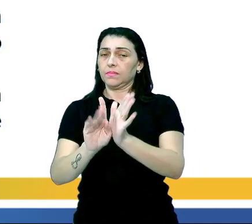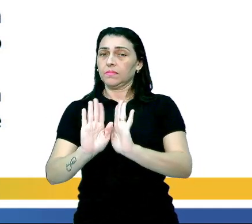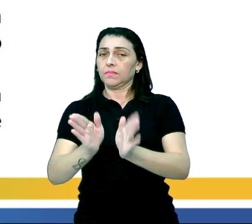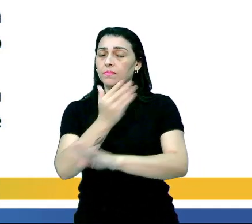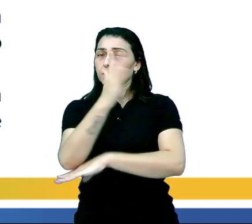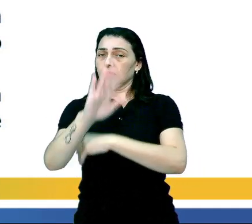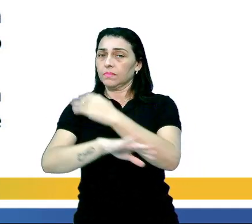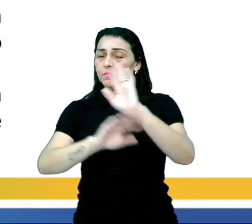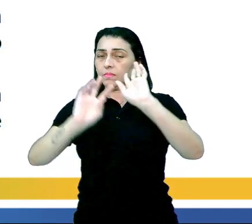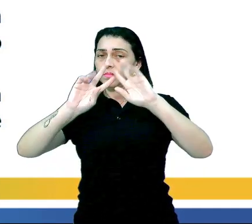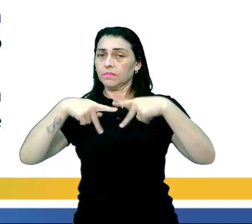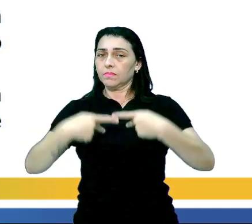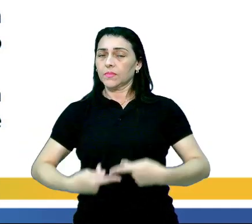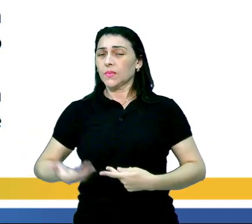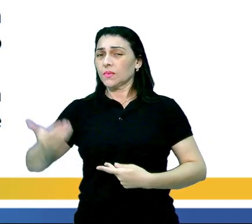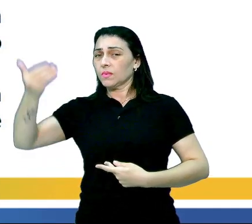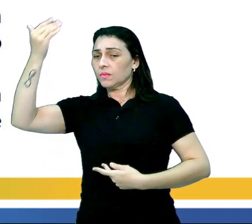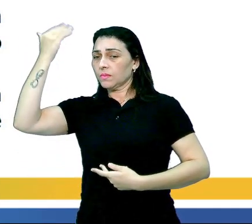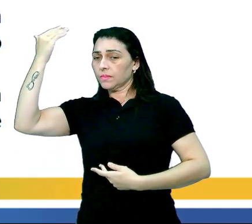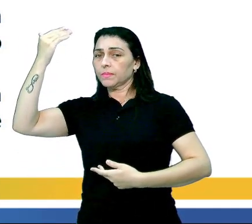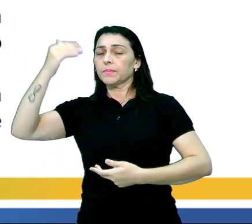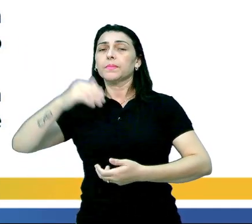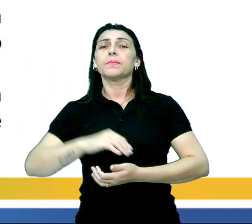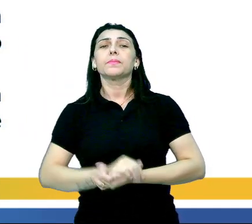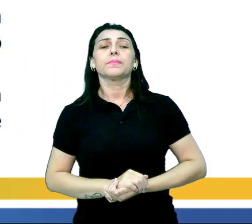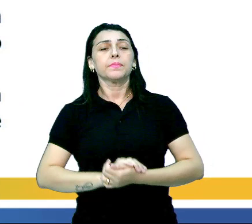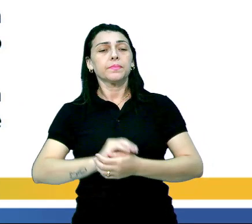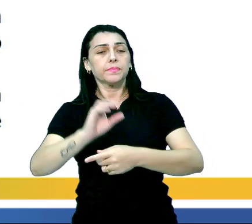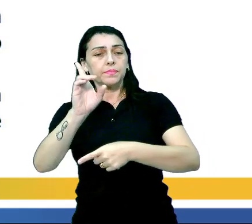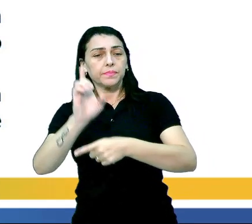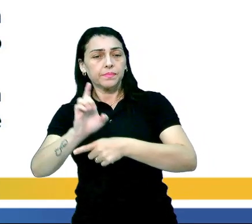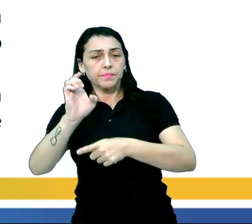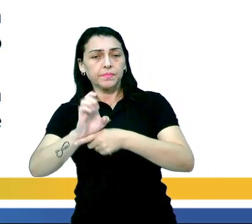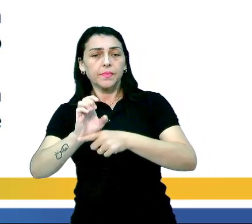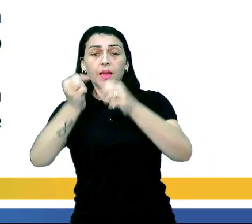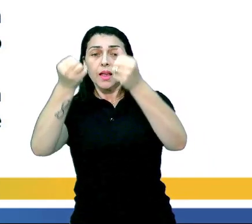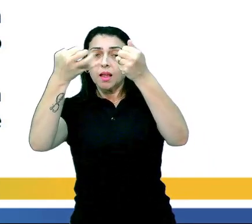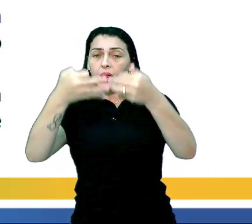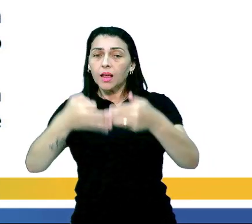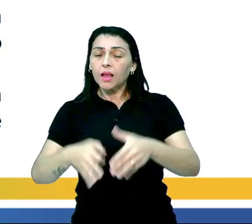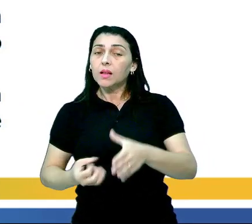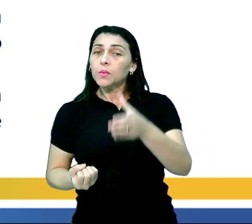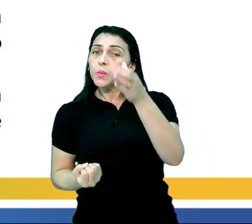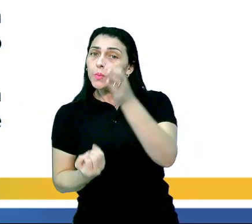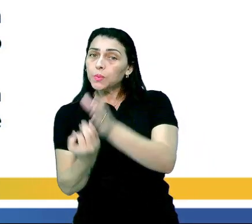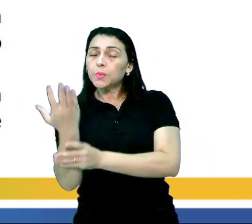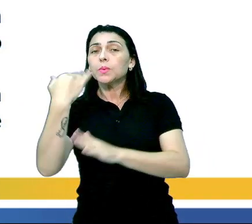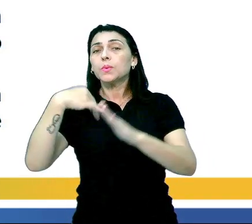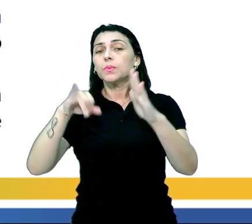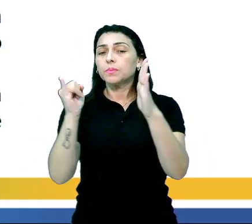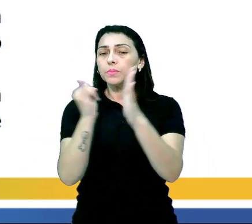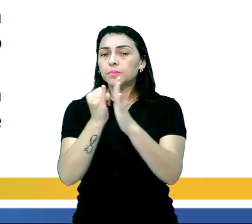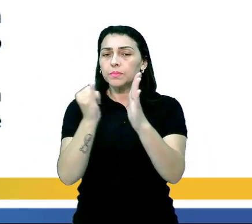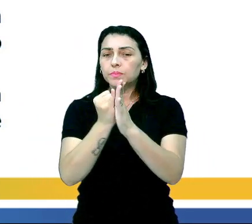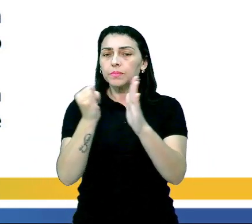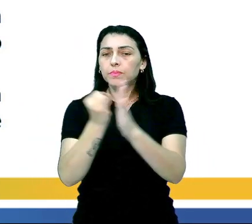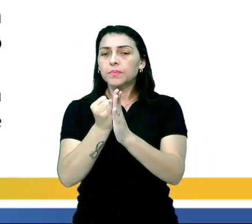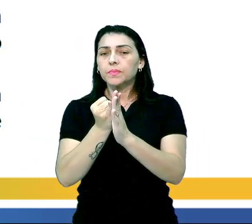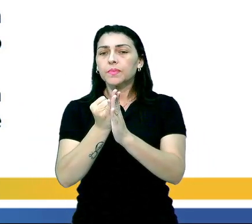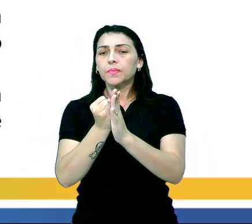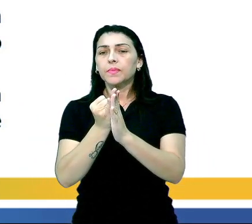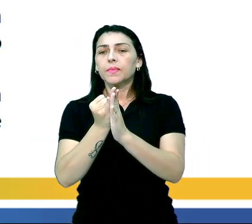da natureza humana, desde os primórdios. Letra E. A explicação sobre a origem